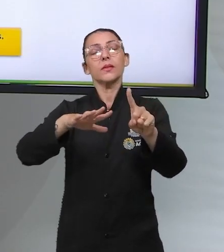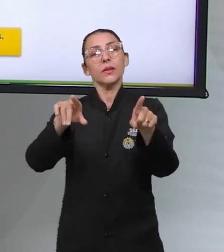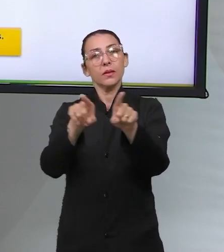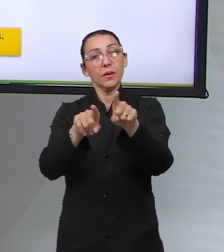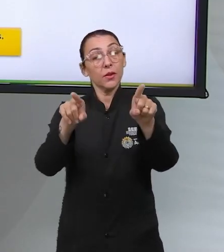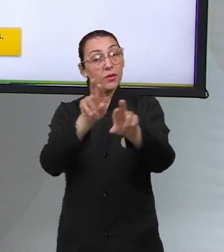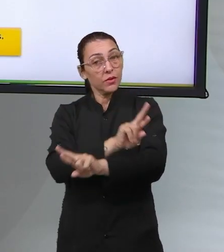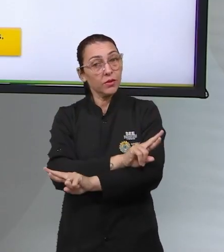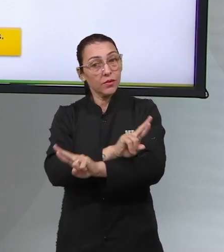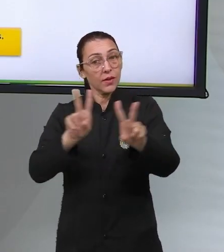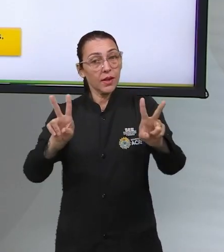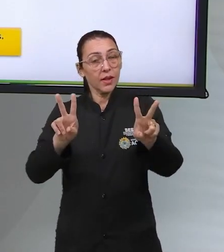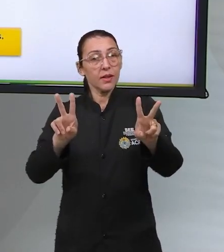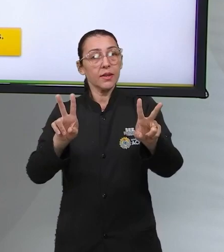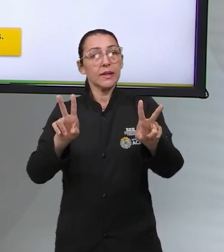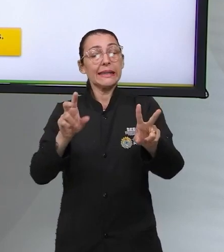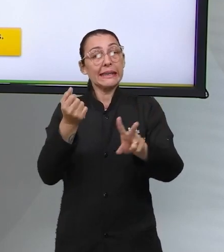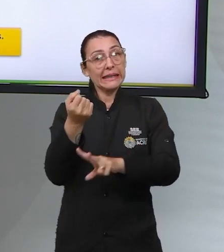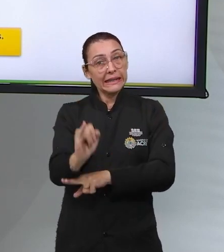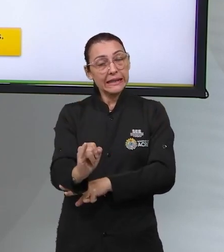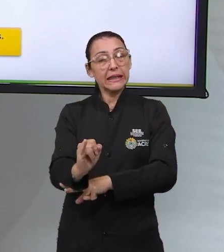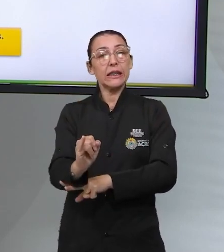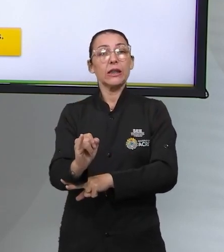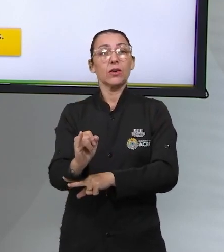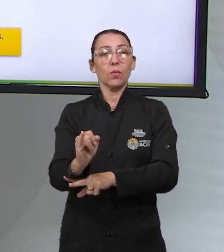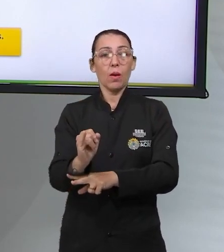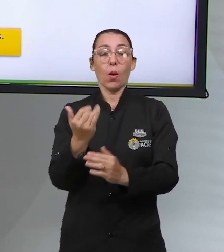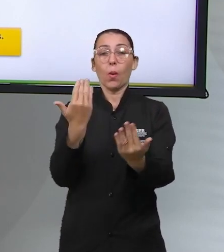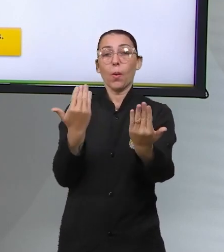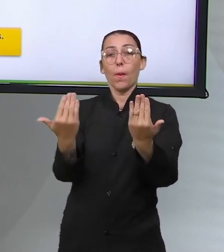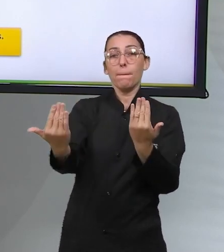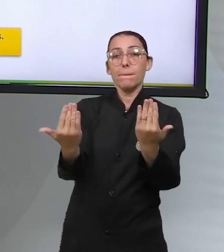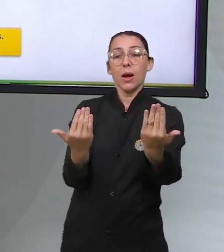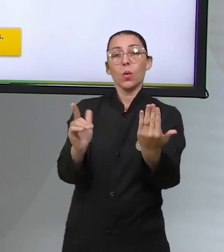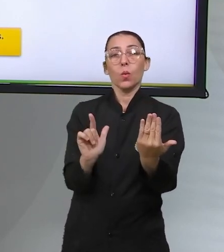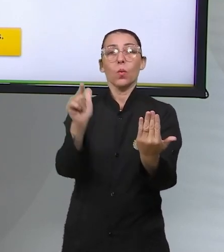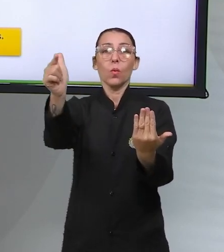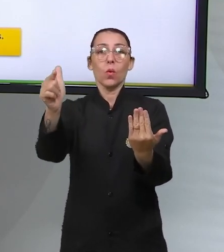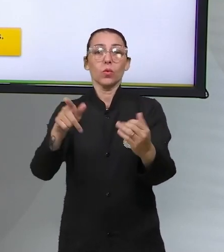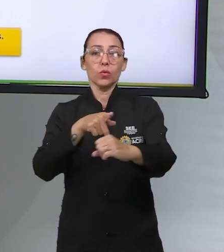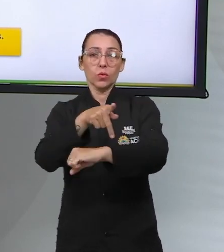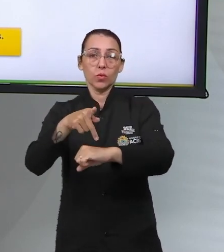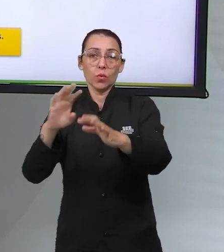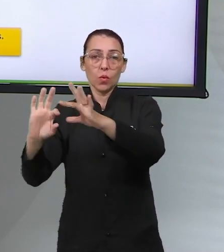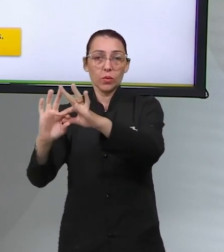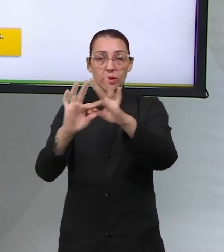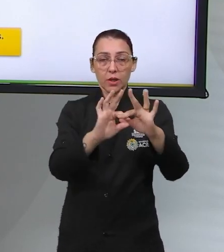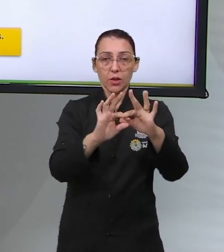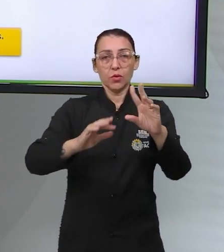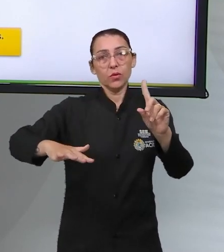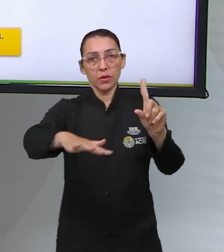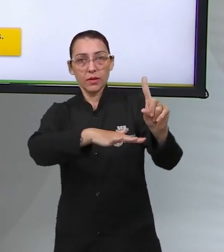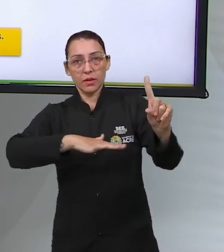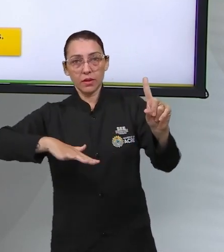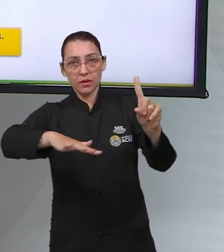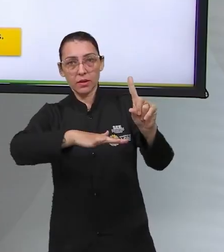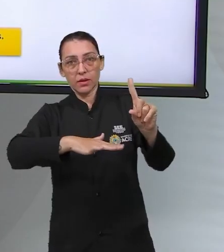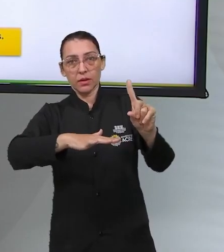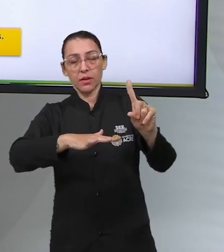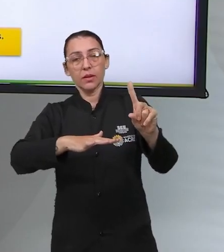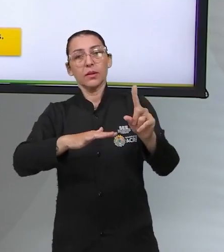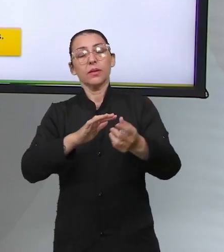absolutamente diferente, caso eu estabeleça uma comparação com outros contextos sociais.